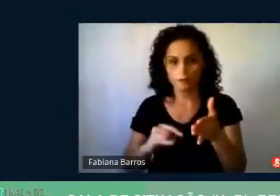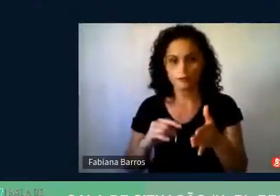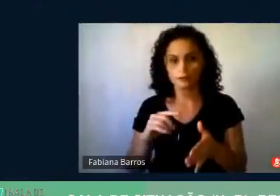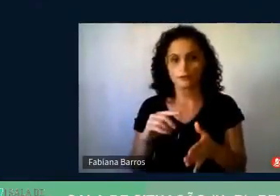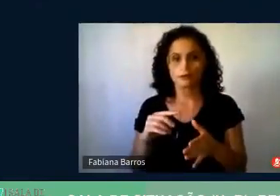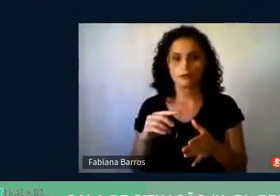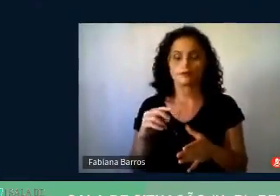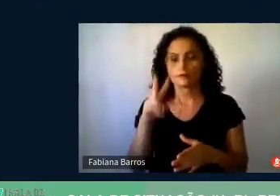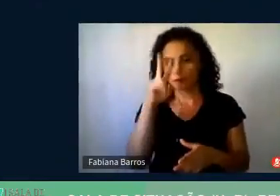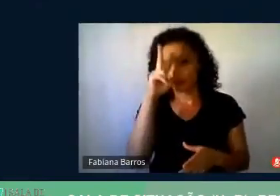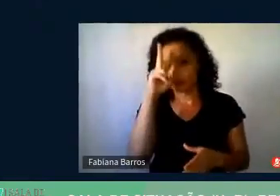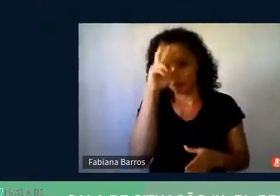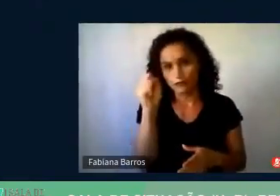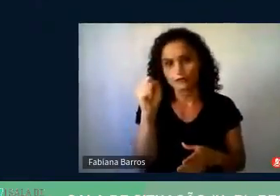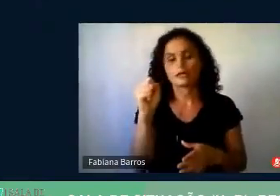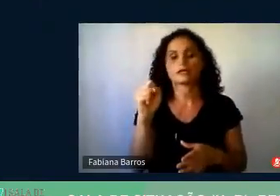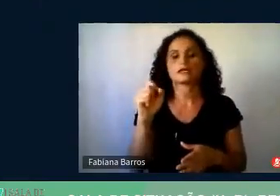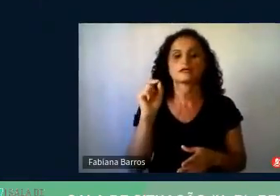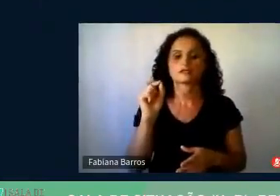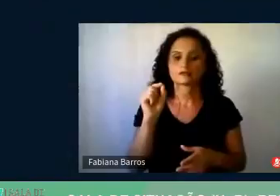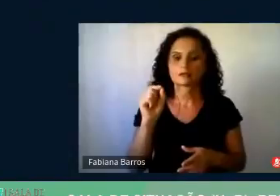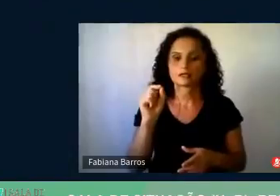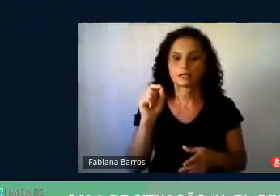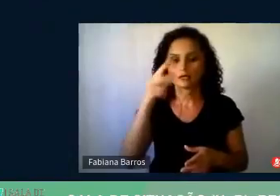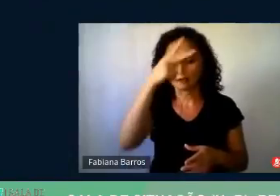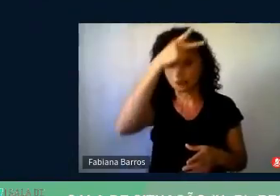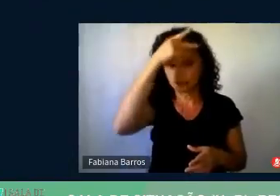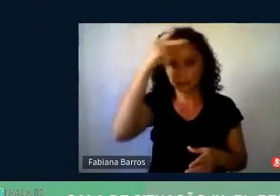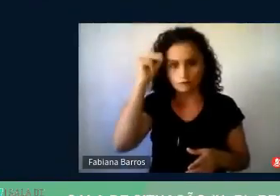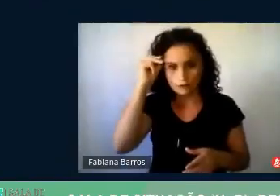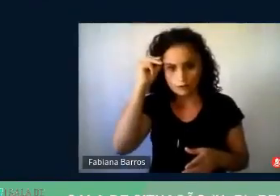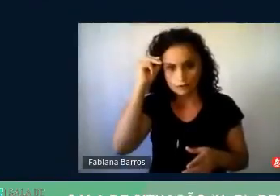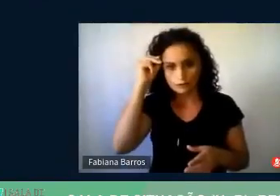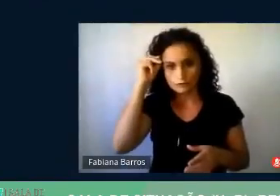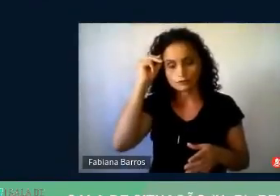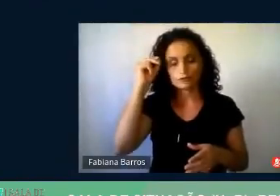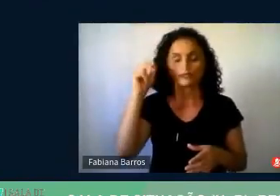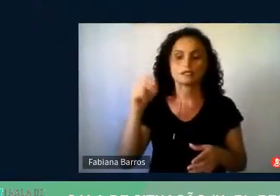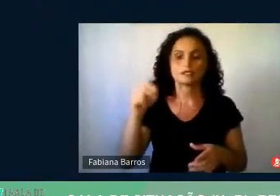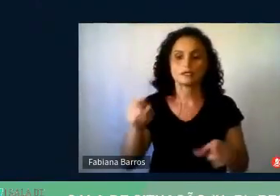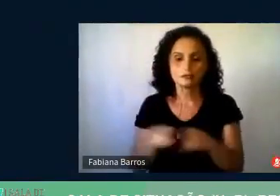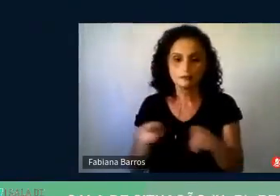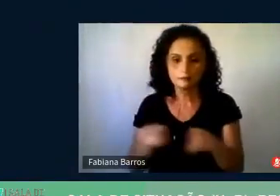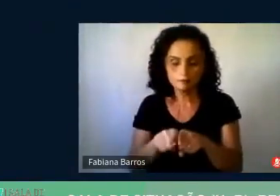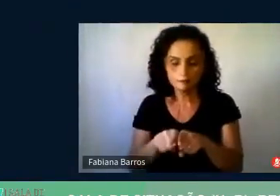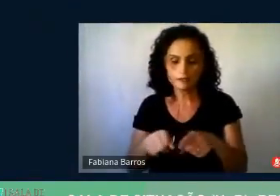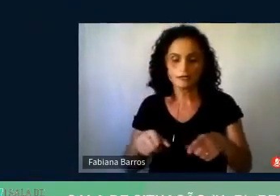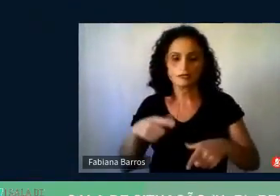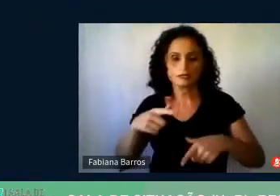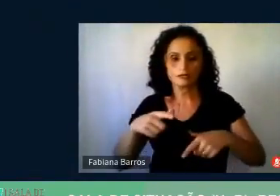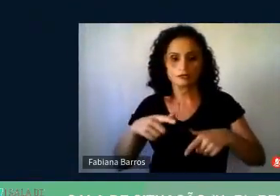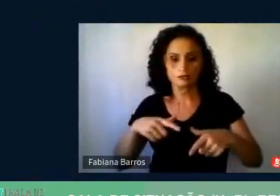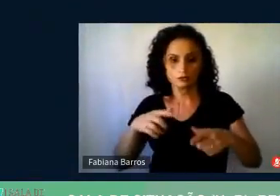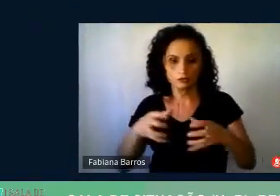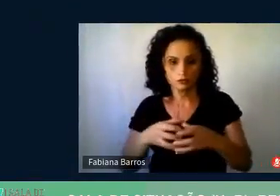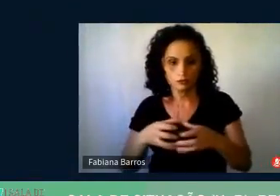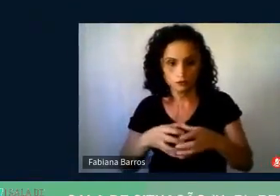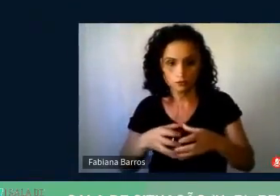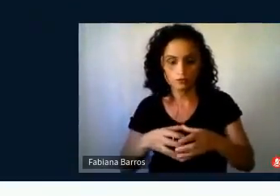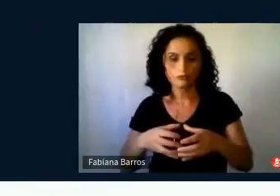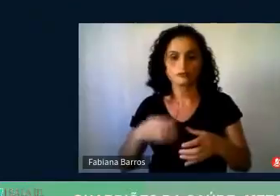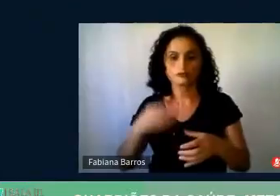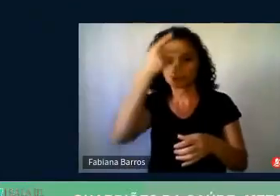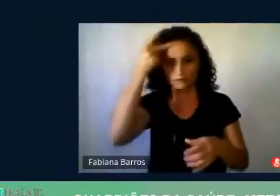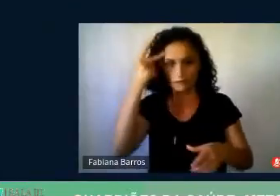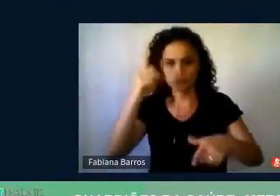têm um poder importante, que é utilizar a força de trabalho local, dos agentes comunitários, das redes de trabalho local, para poder enfrentar esse vírus.